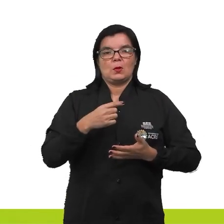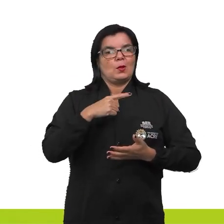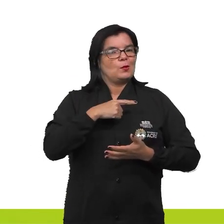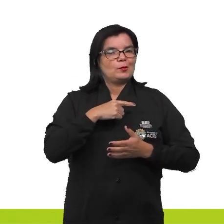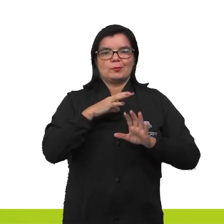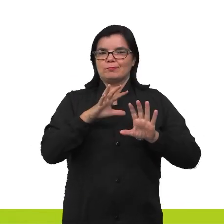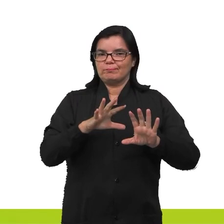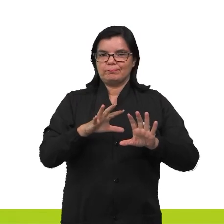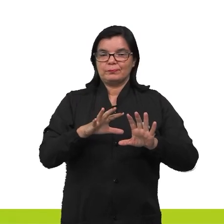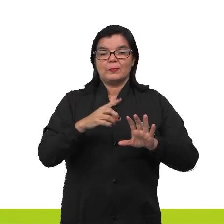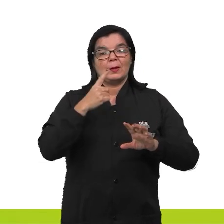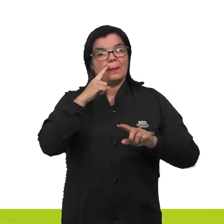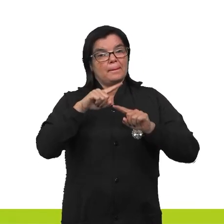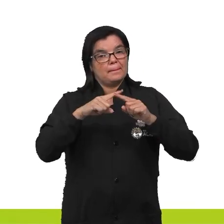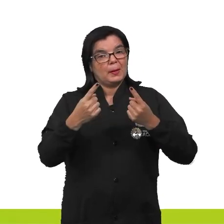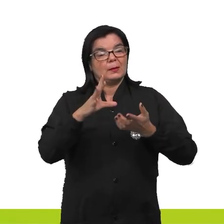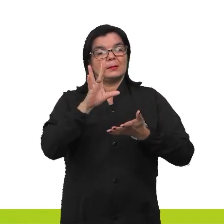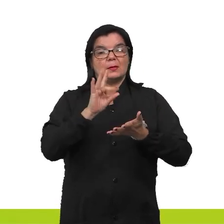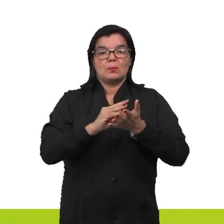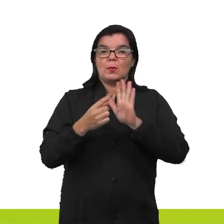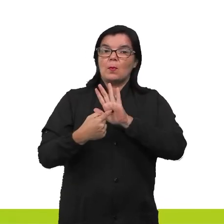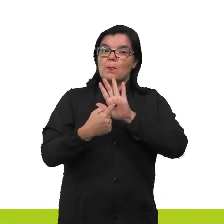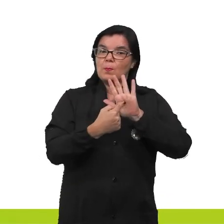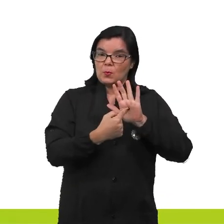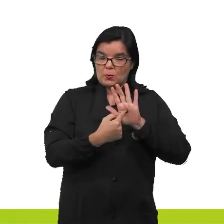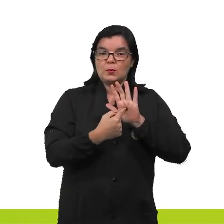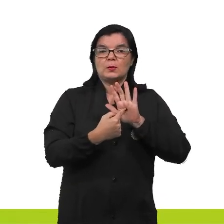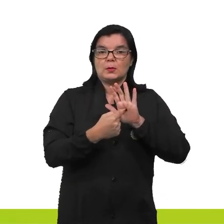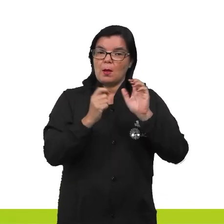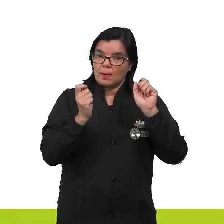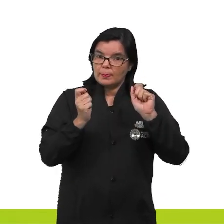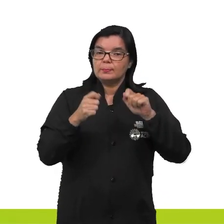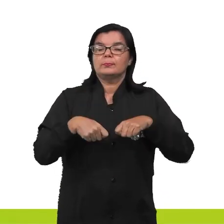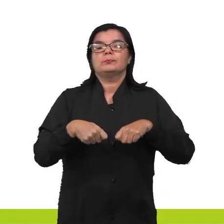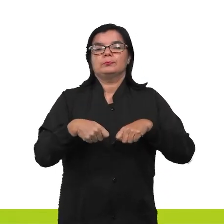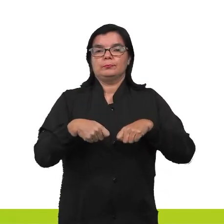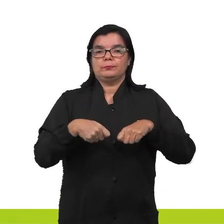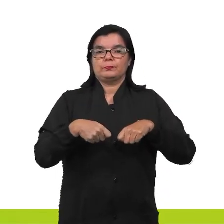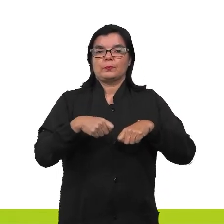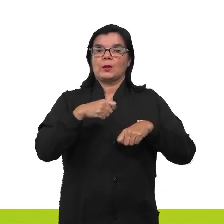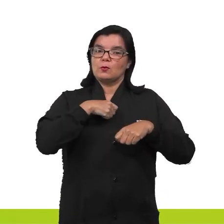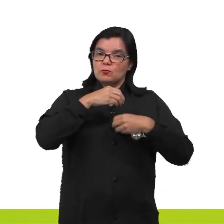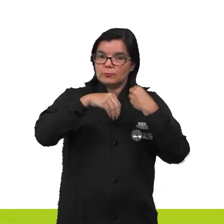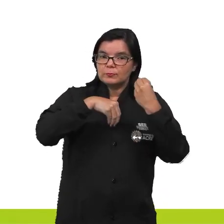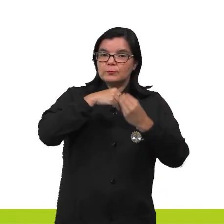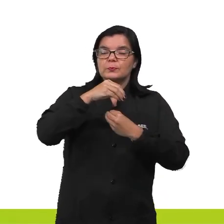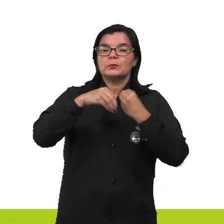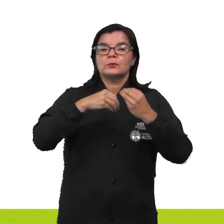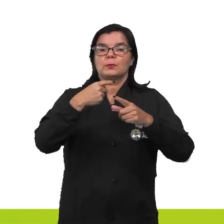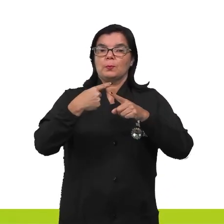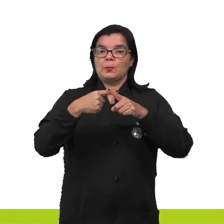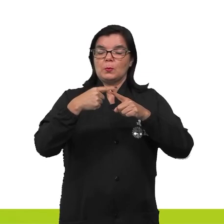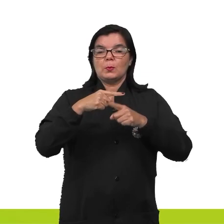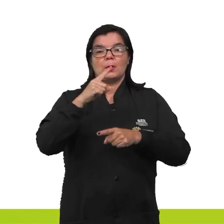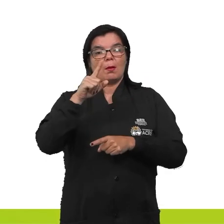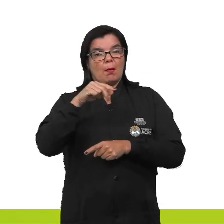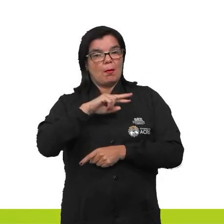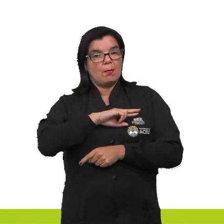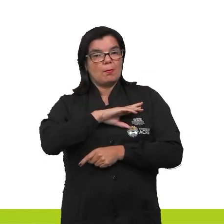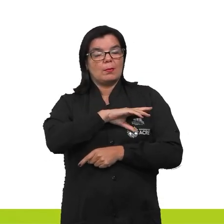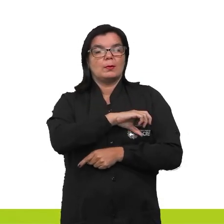não é isso. Na verdade, mostra de fato essa possibilidade de miscigenação, até porque é um romance